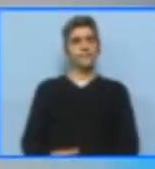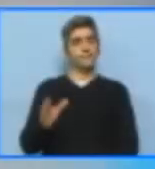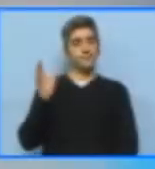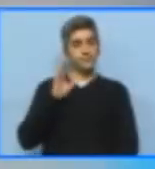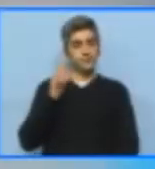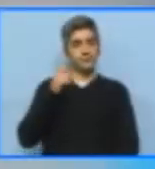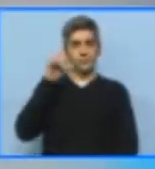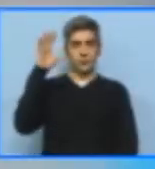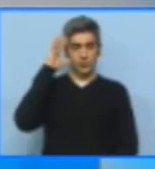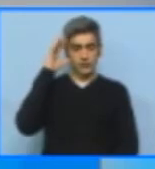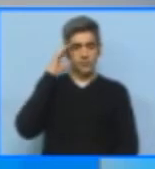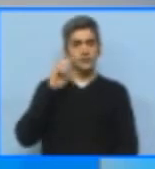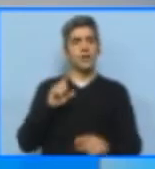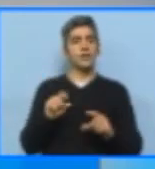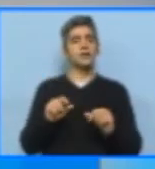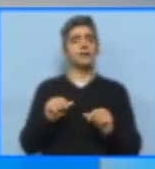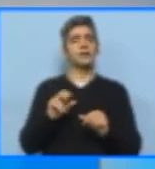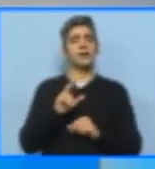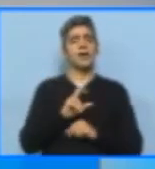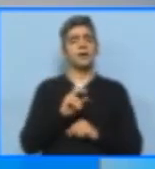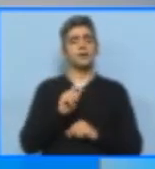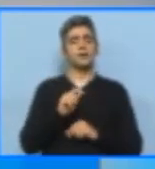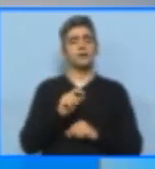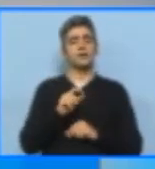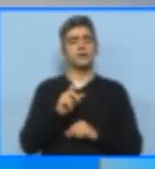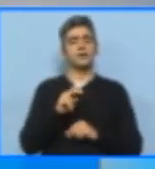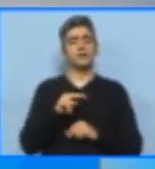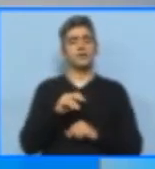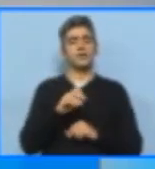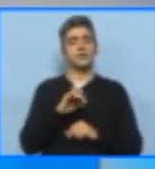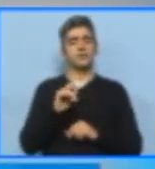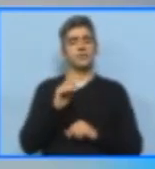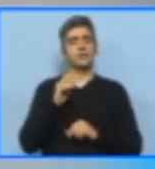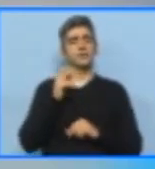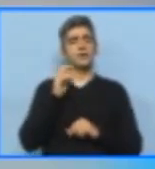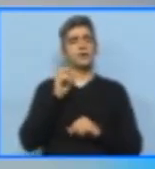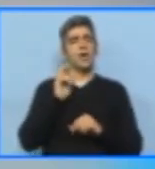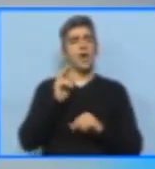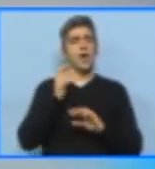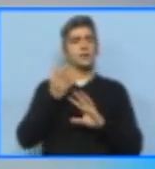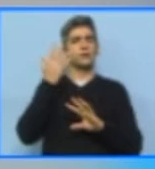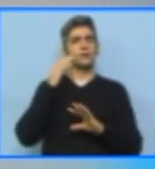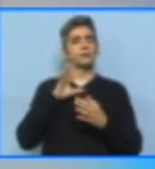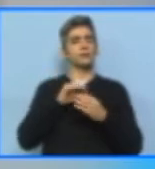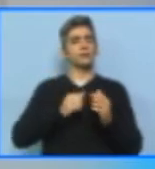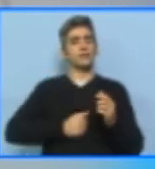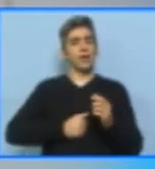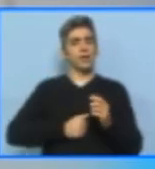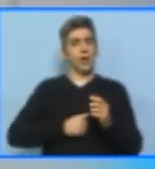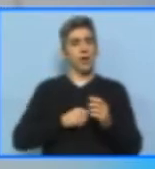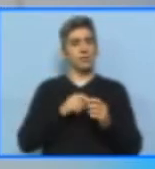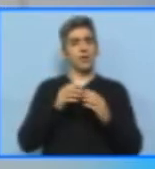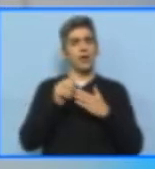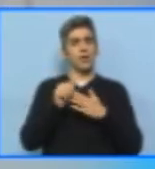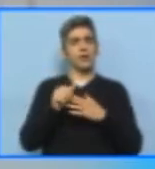Olá, muito boa tarde. A Rádio Renascença assinala hoje 80 anos de vida, uma emissora católica que se assumiu como rádio de referência,